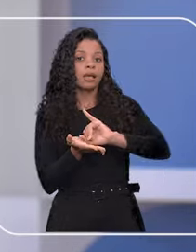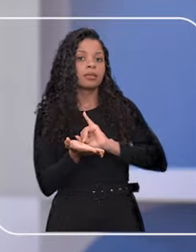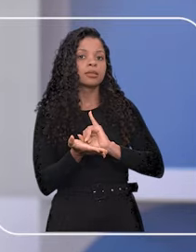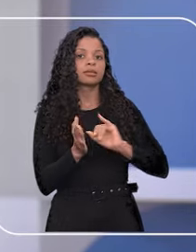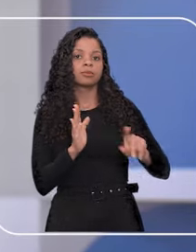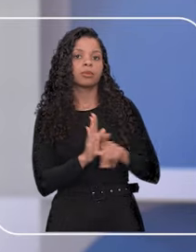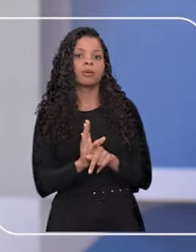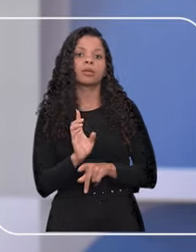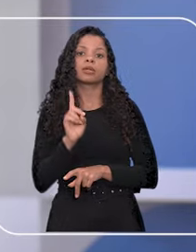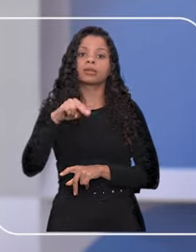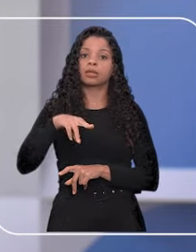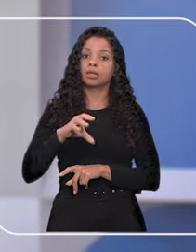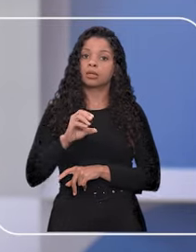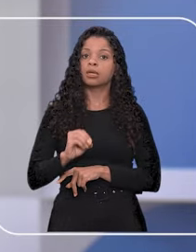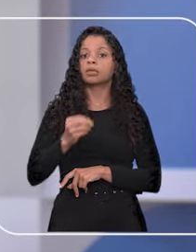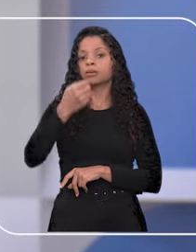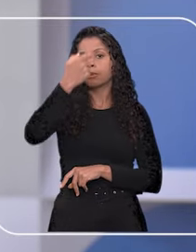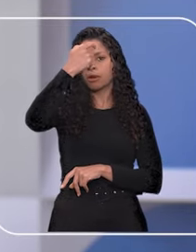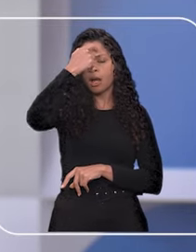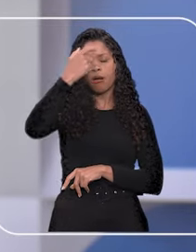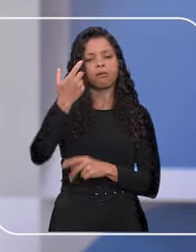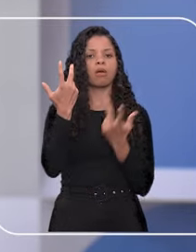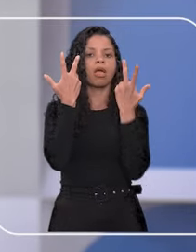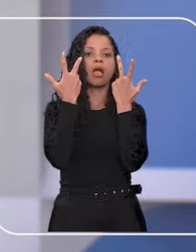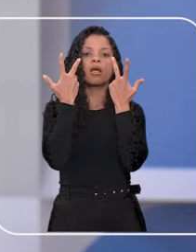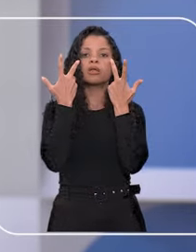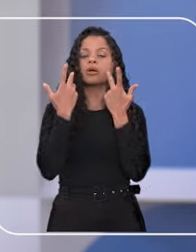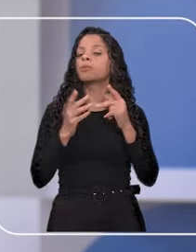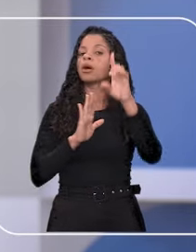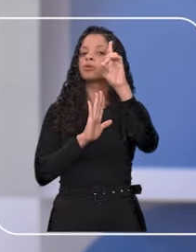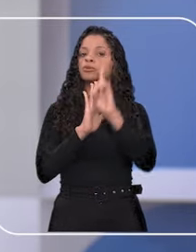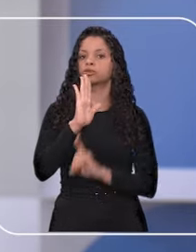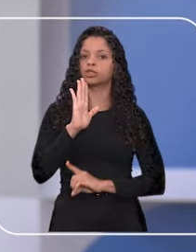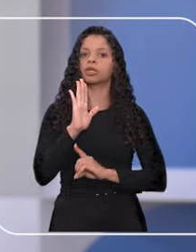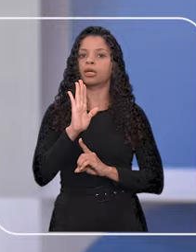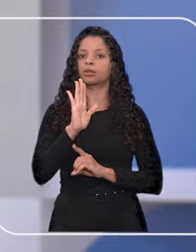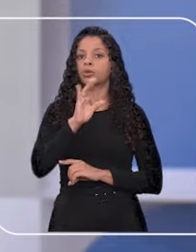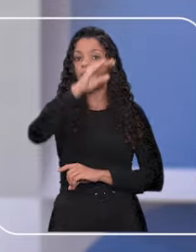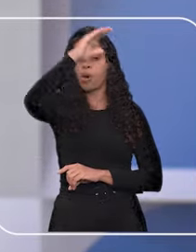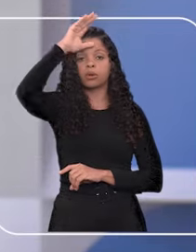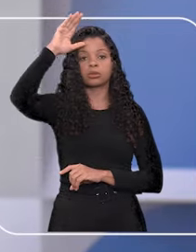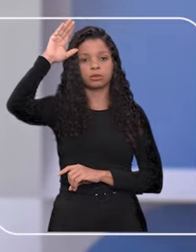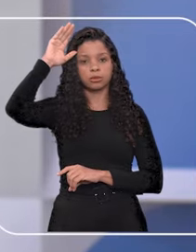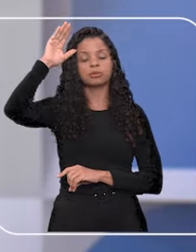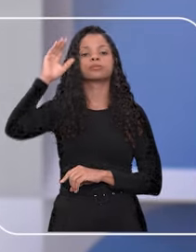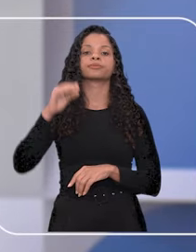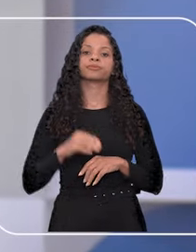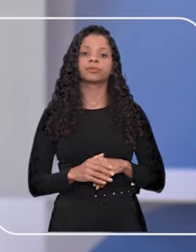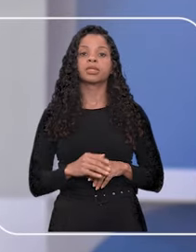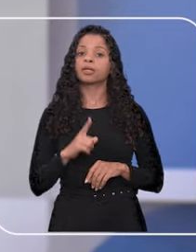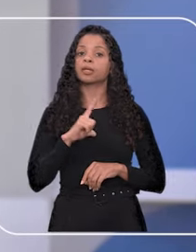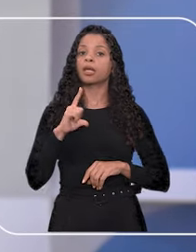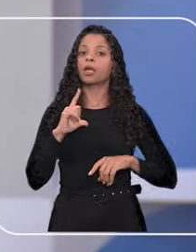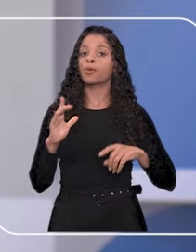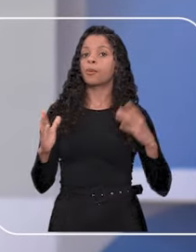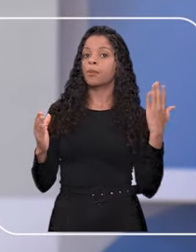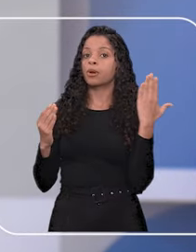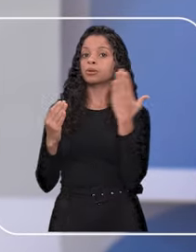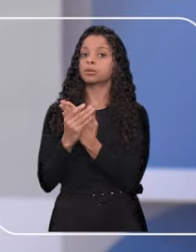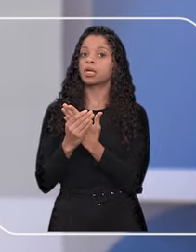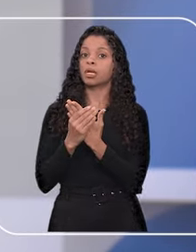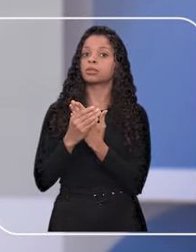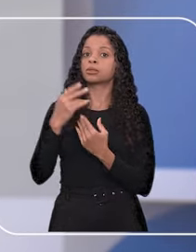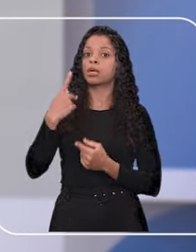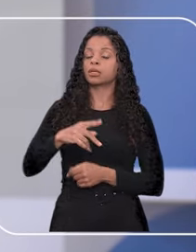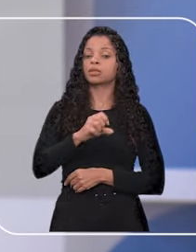por dano moral são comuns no Direito do Consumidor em um processo que chegou ao STJ se discutiu